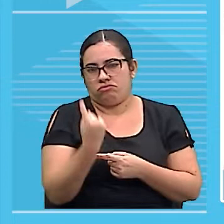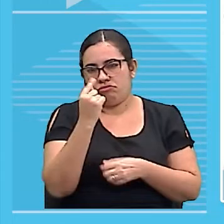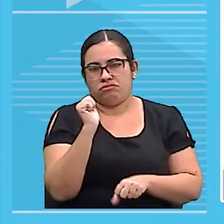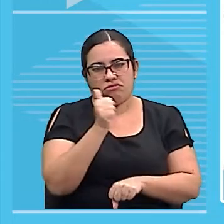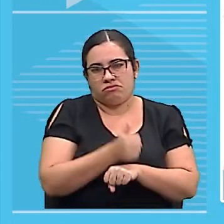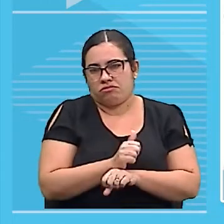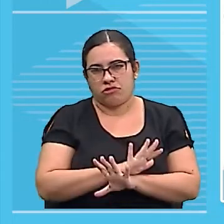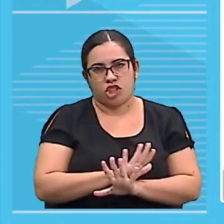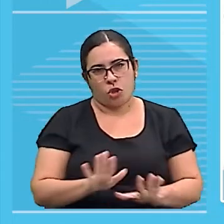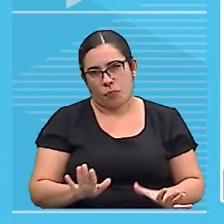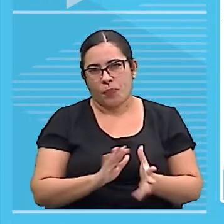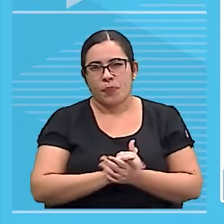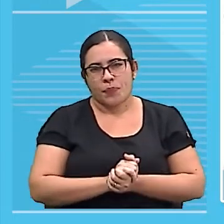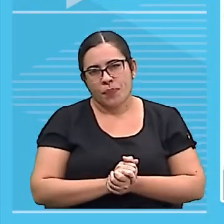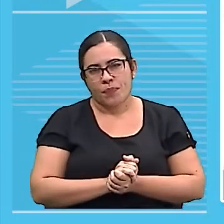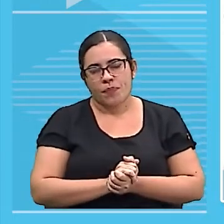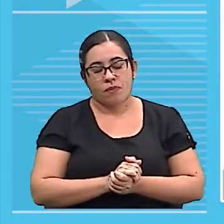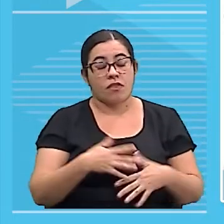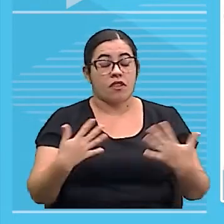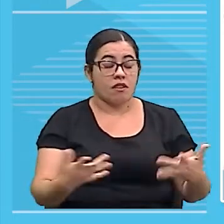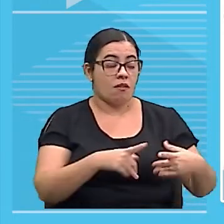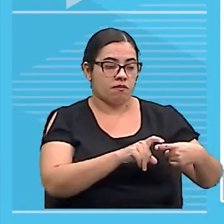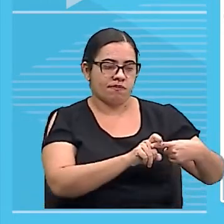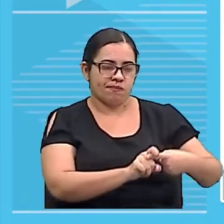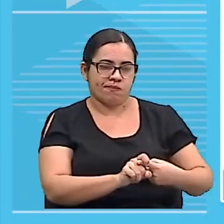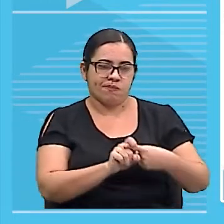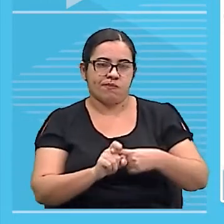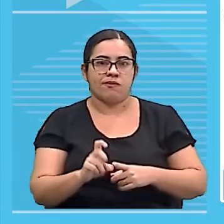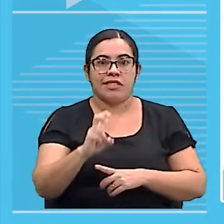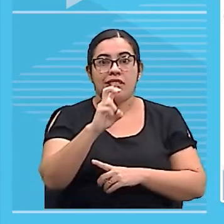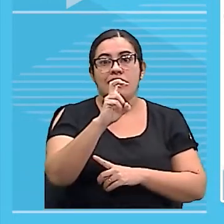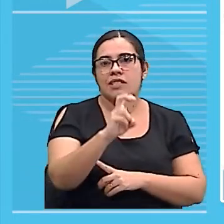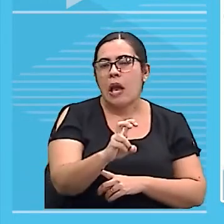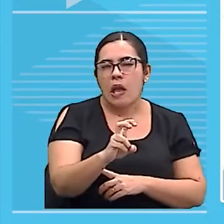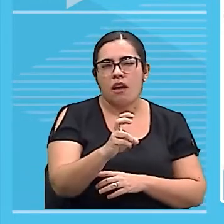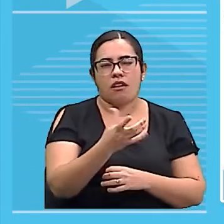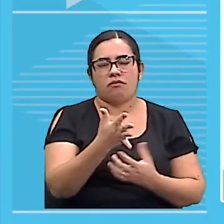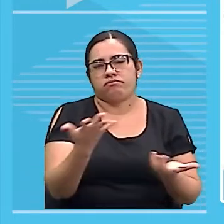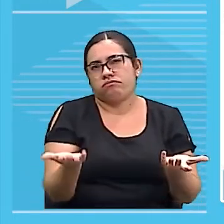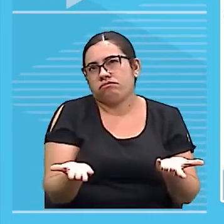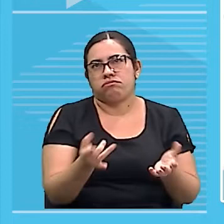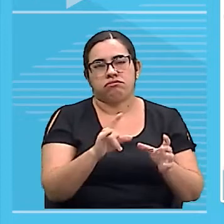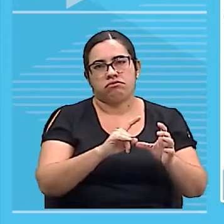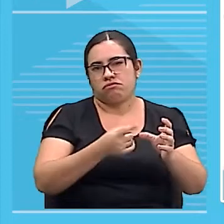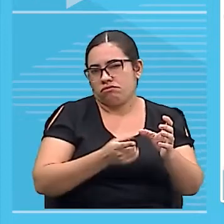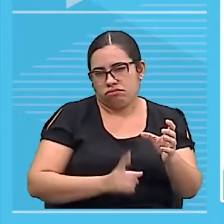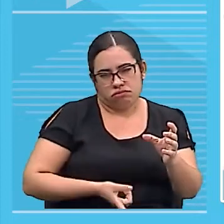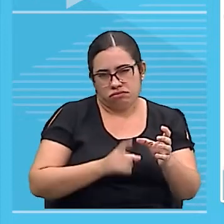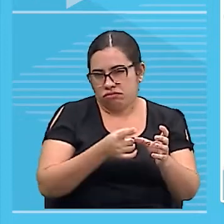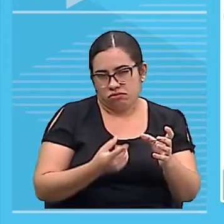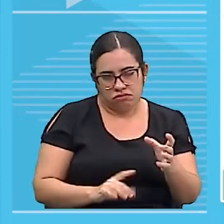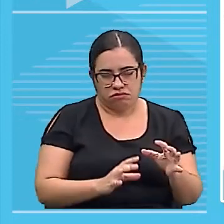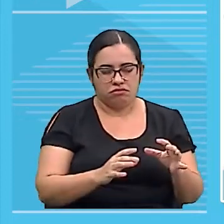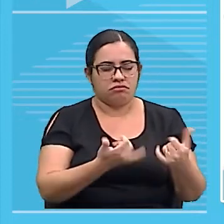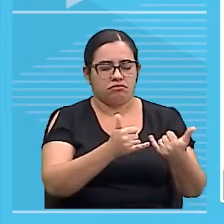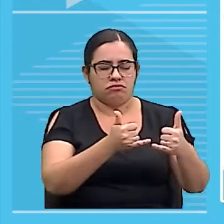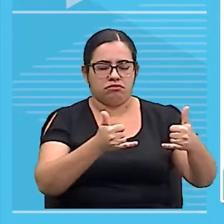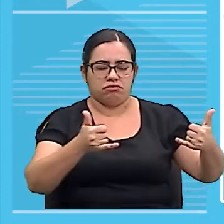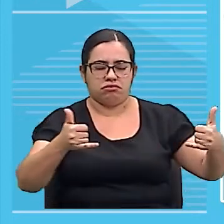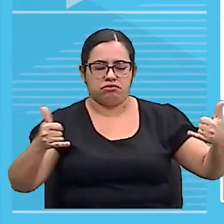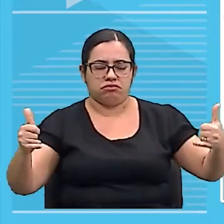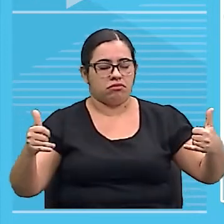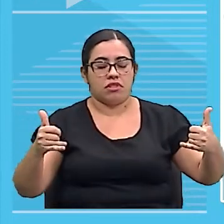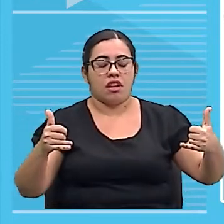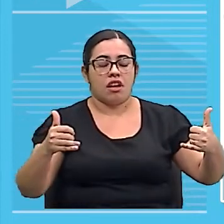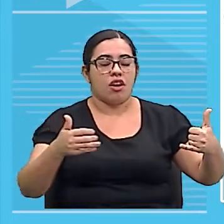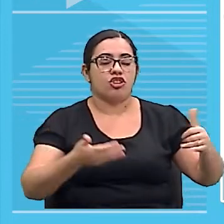E se eu tenho cinco resistores em um circuito e eu vou